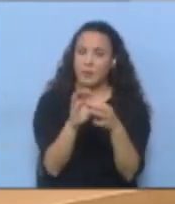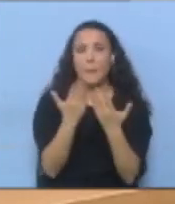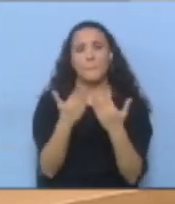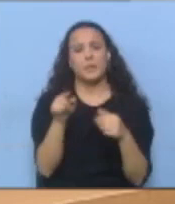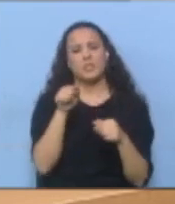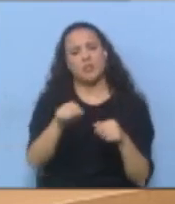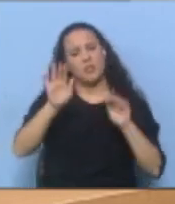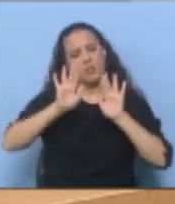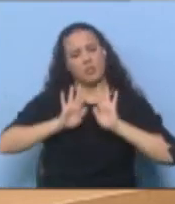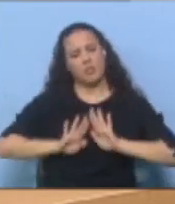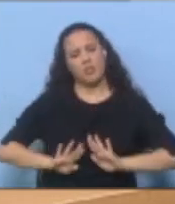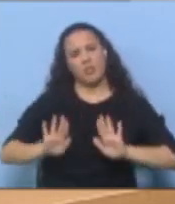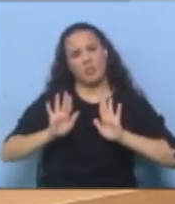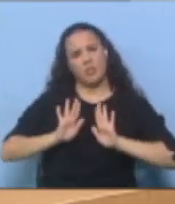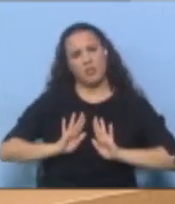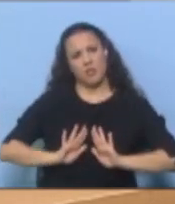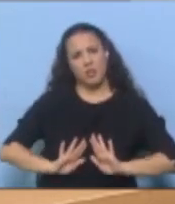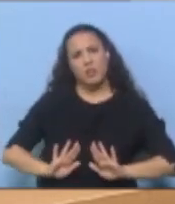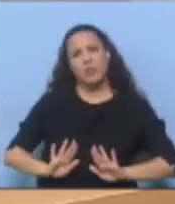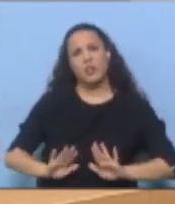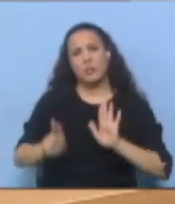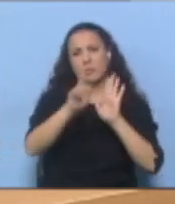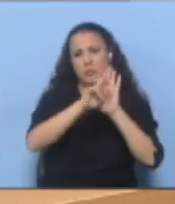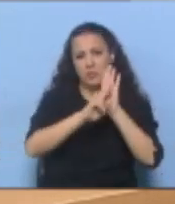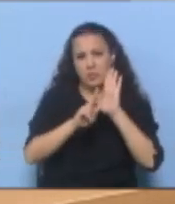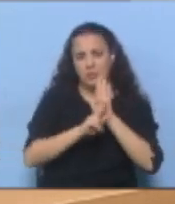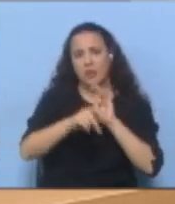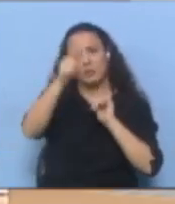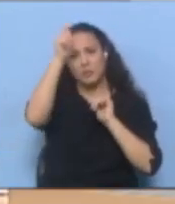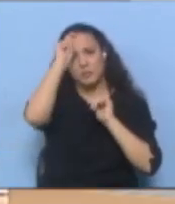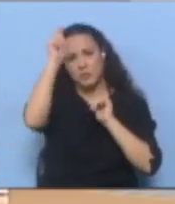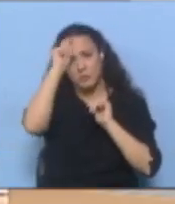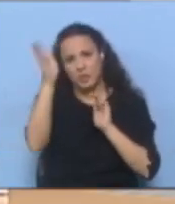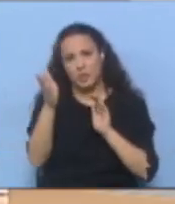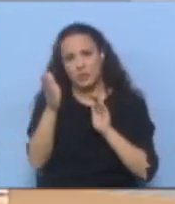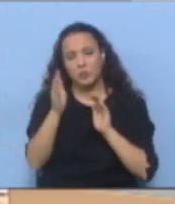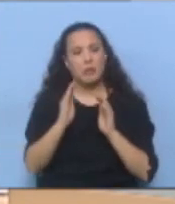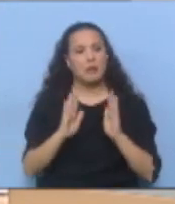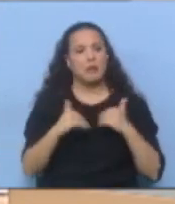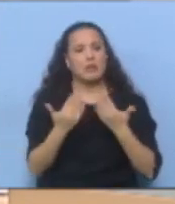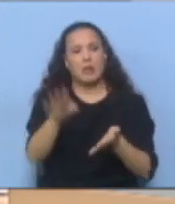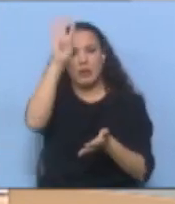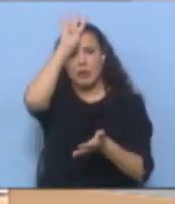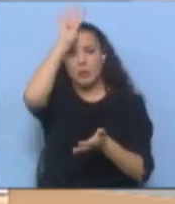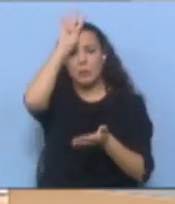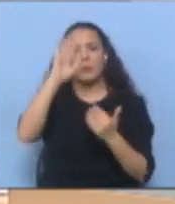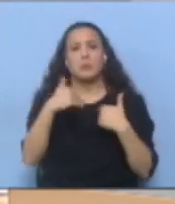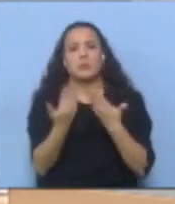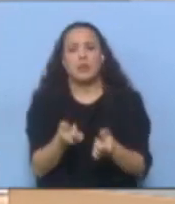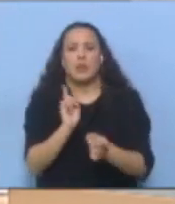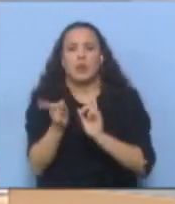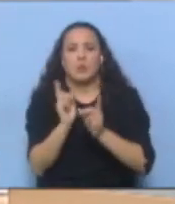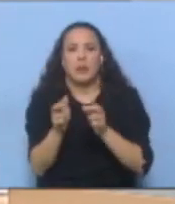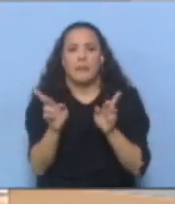tranquilo, um registro em que se cumpre as regras do jogo, etc. Que contributo dá o Papa Francisco para esse desejo,